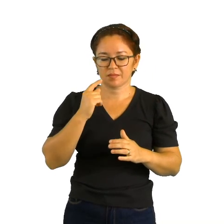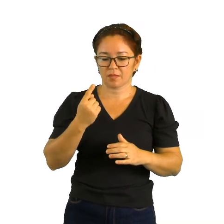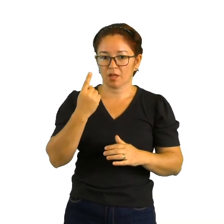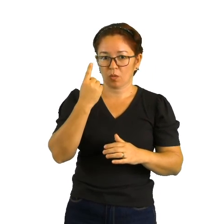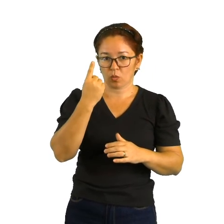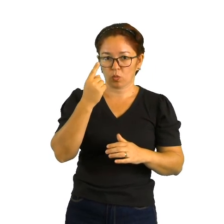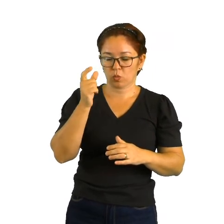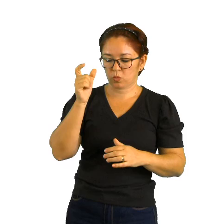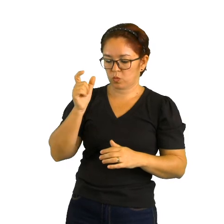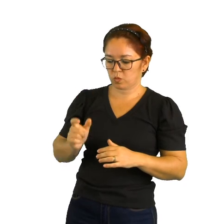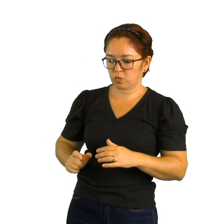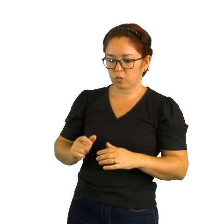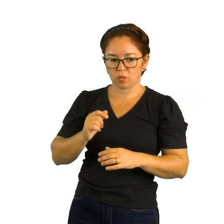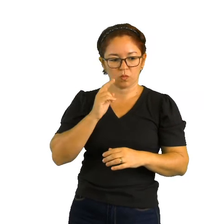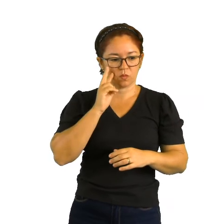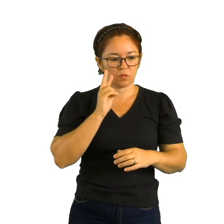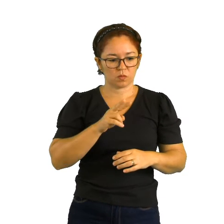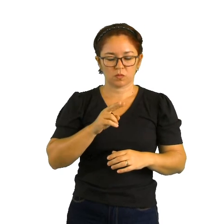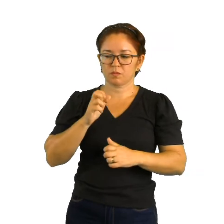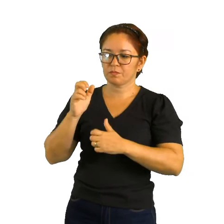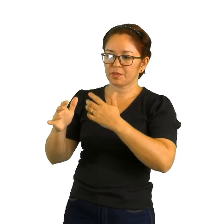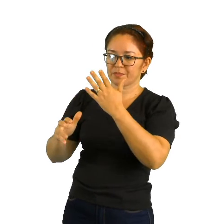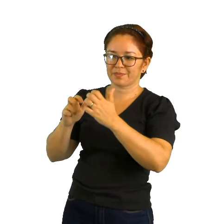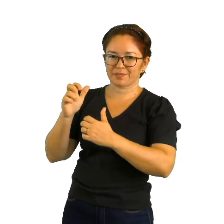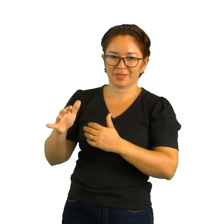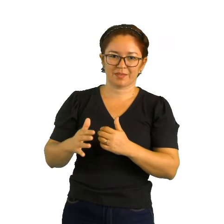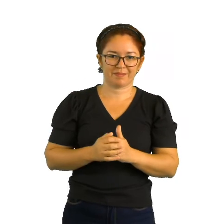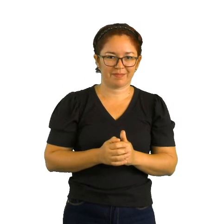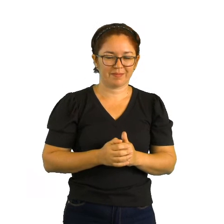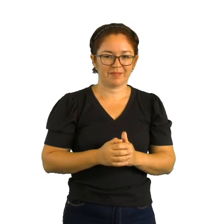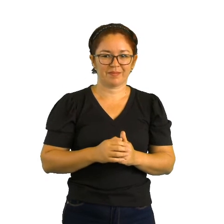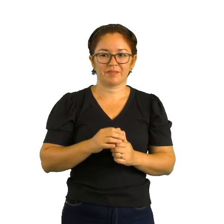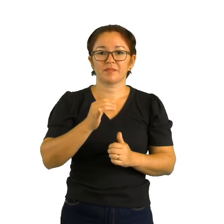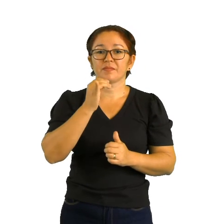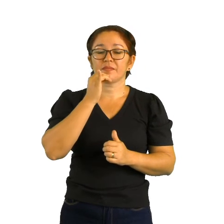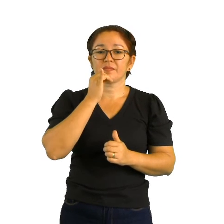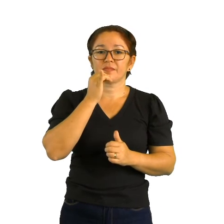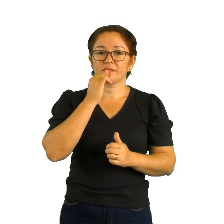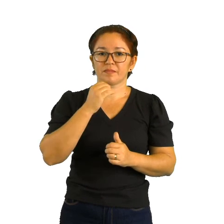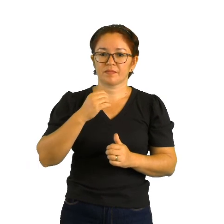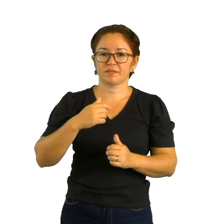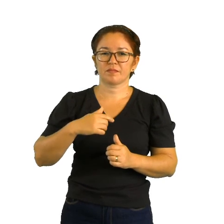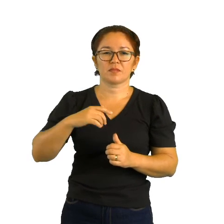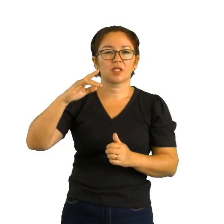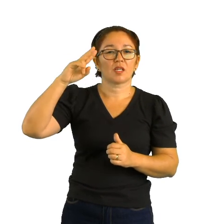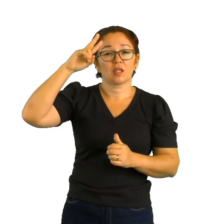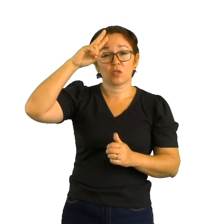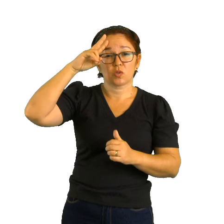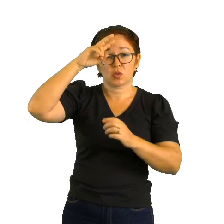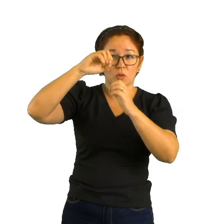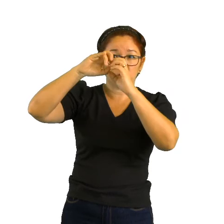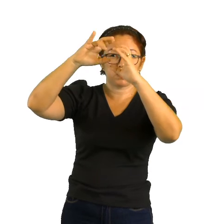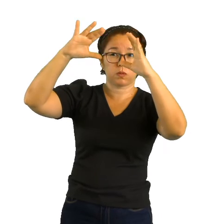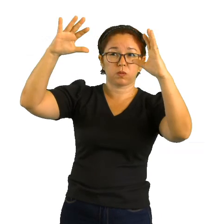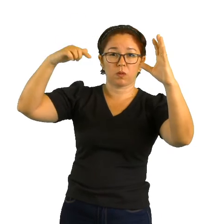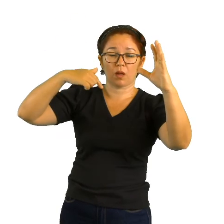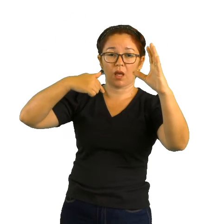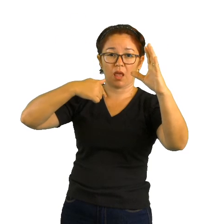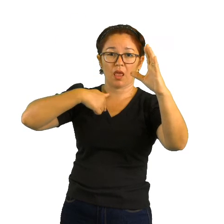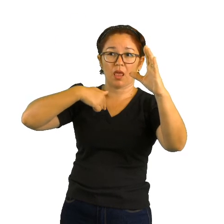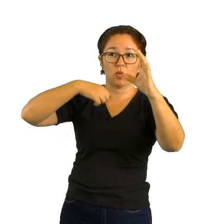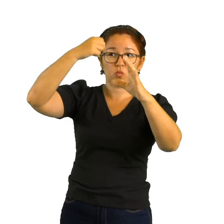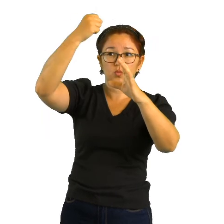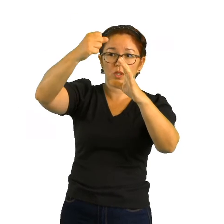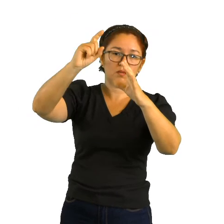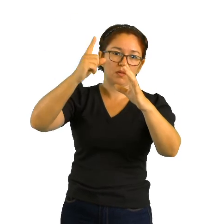de fadas é narrado em terceira pessoa, isto é, quem conta a história não participa dela. E nós temos